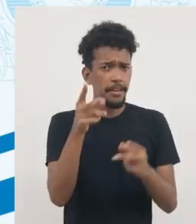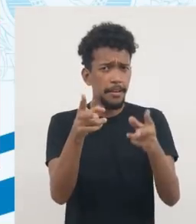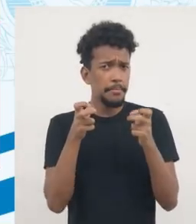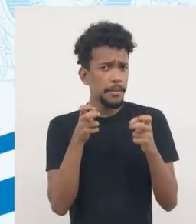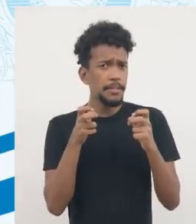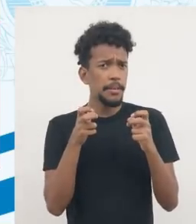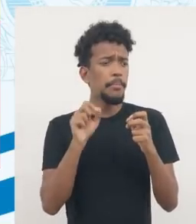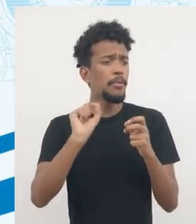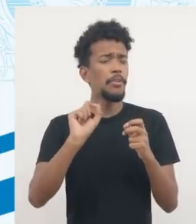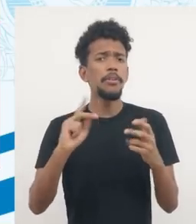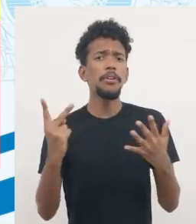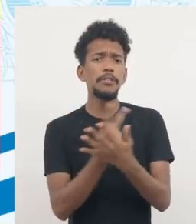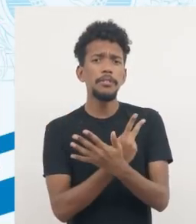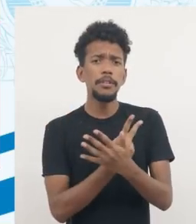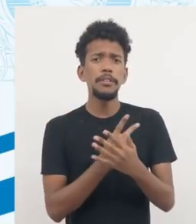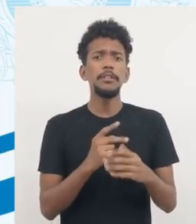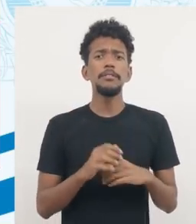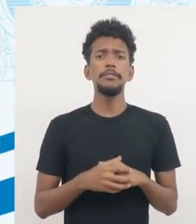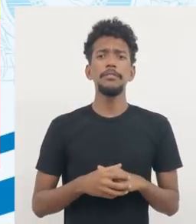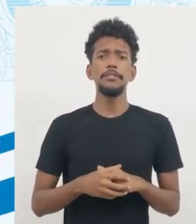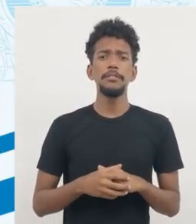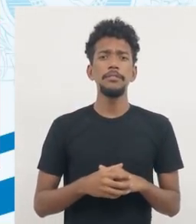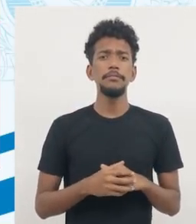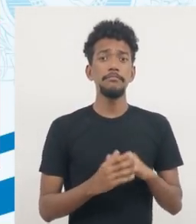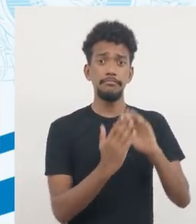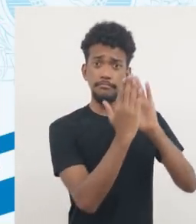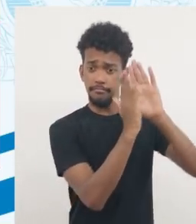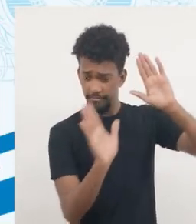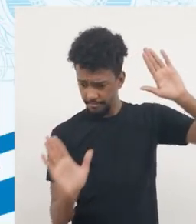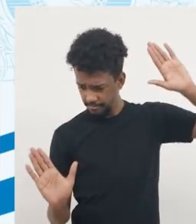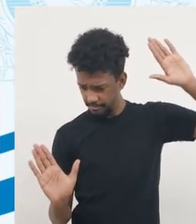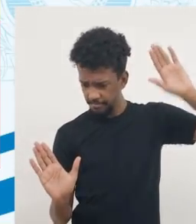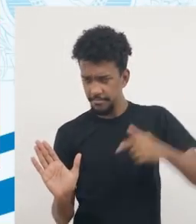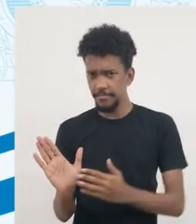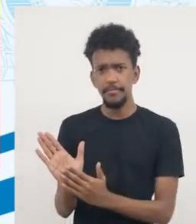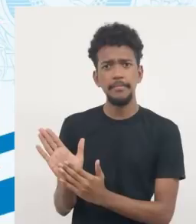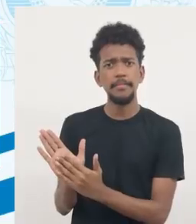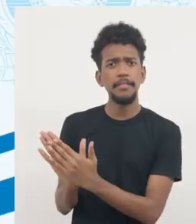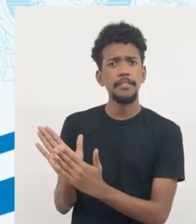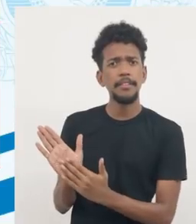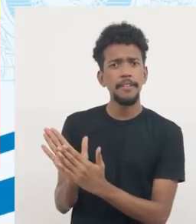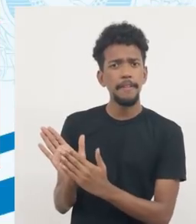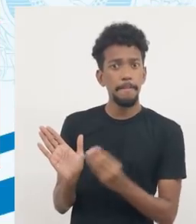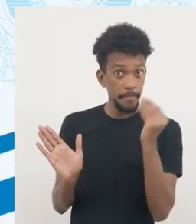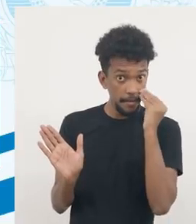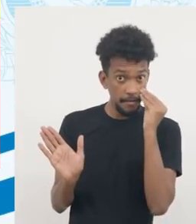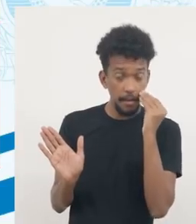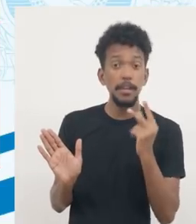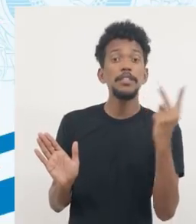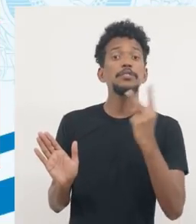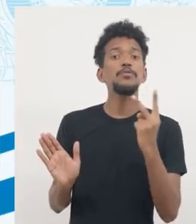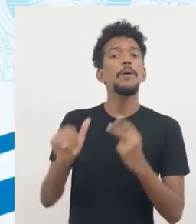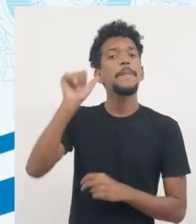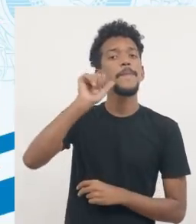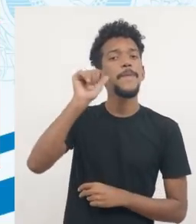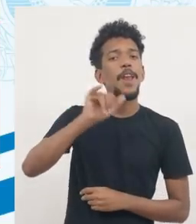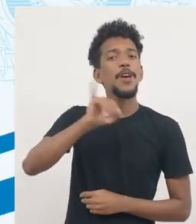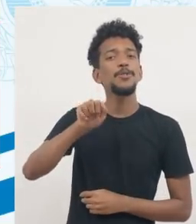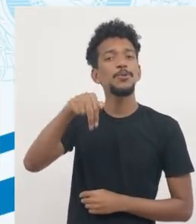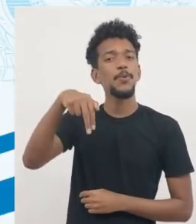Percebeu o que aconteceu nessa outra imagem? Muito bem. Veja, a segunda